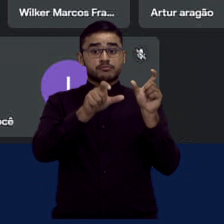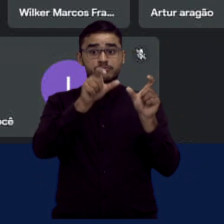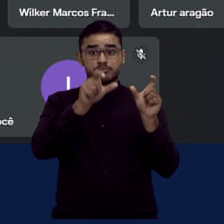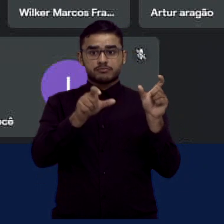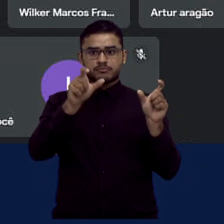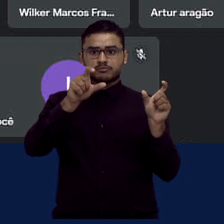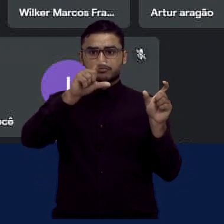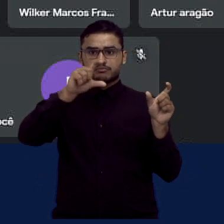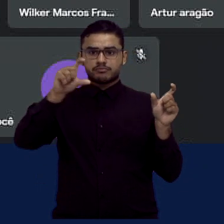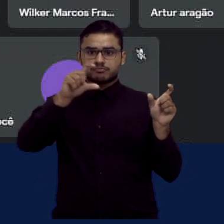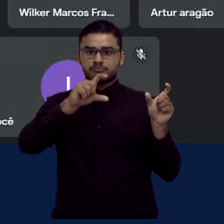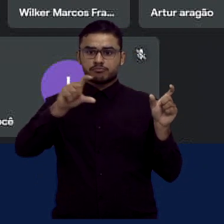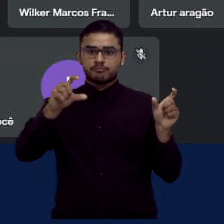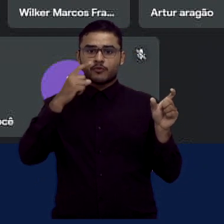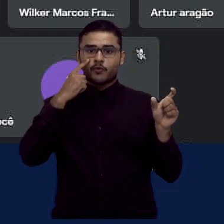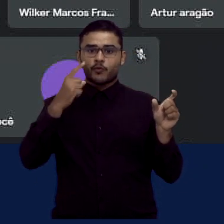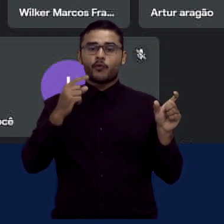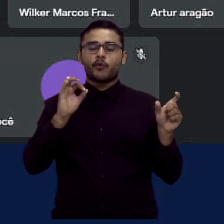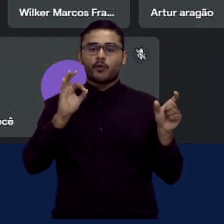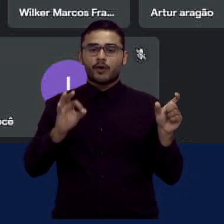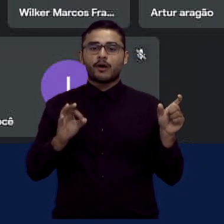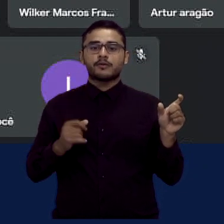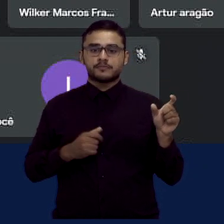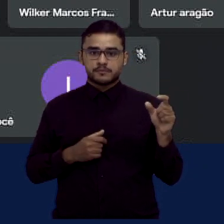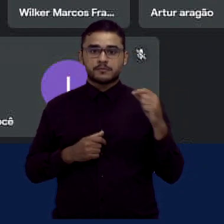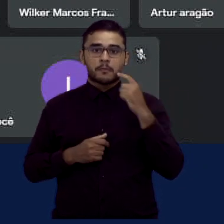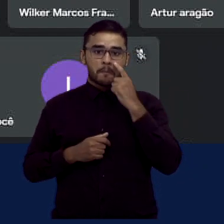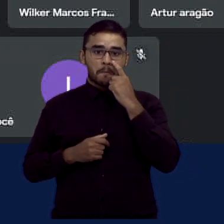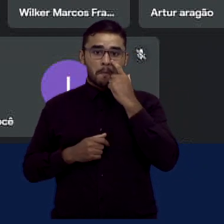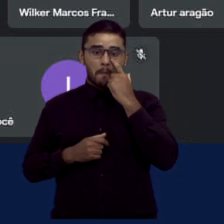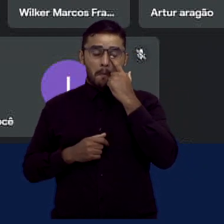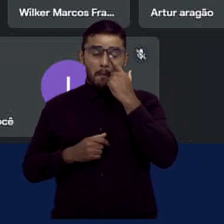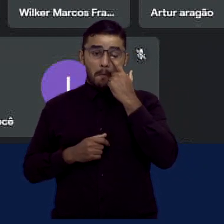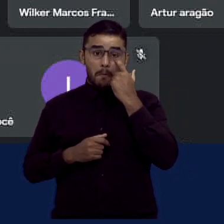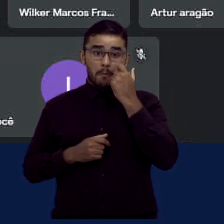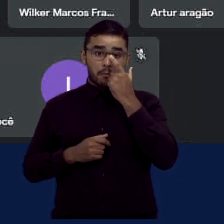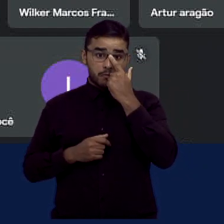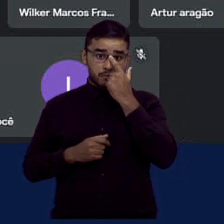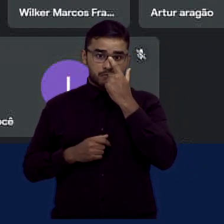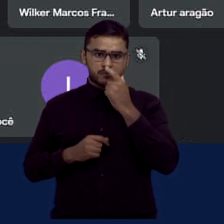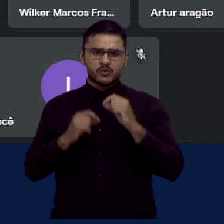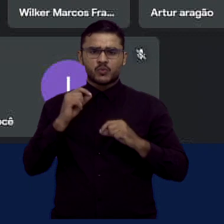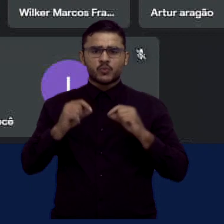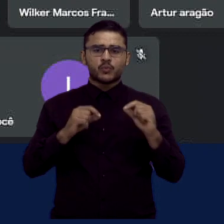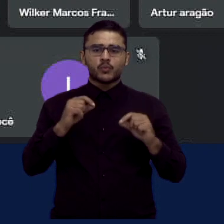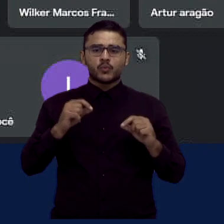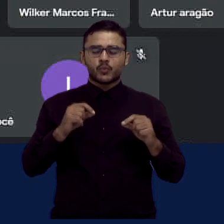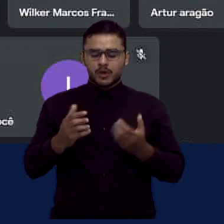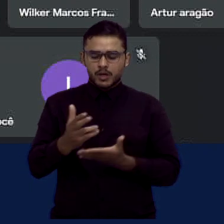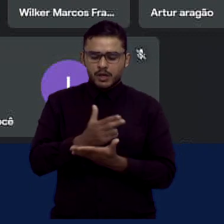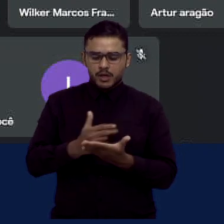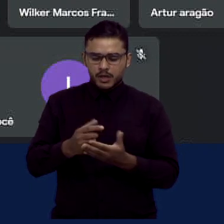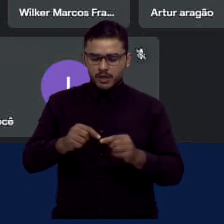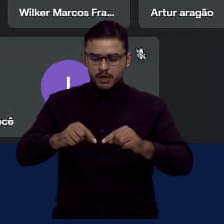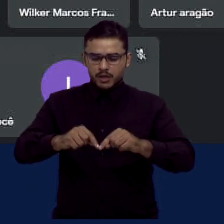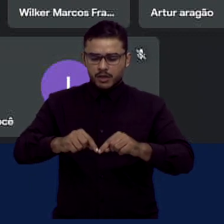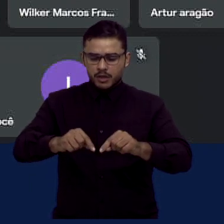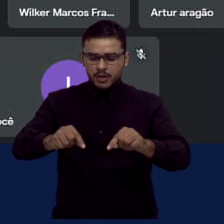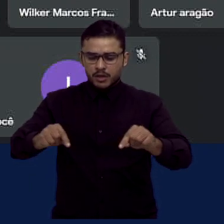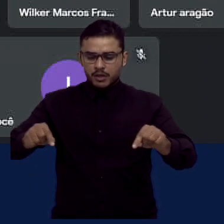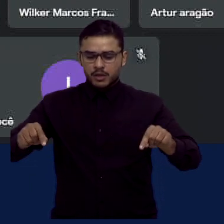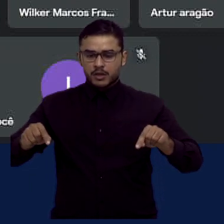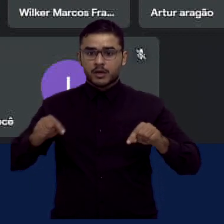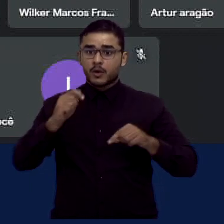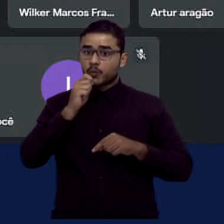no chão. As 2 meninas estão de costas e o foco é aquilo que está sendo desenhado. Ok? E aí,